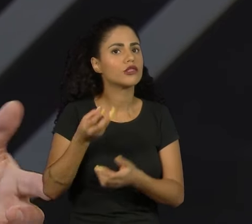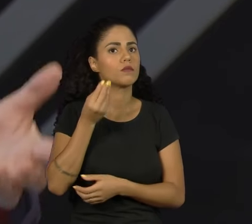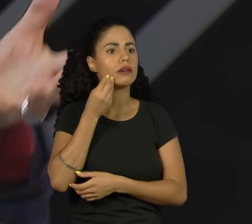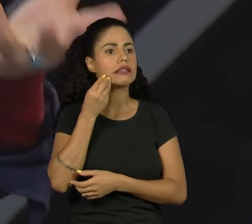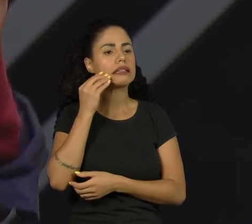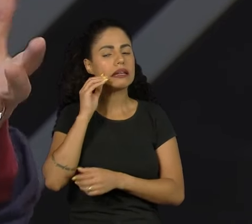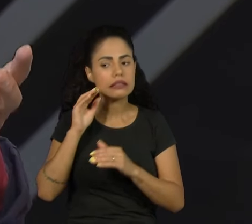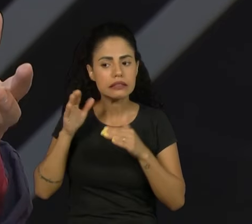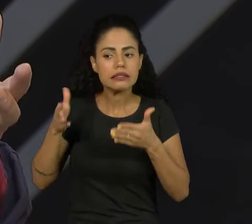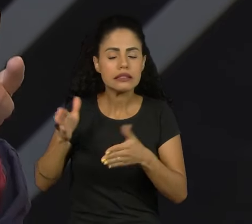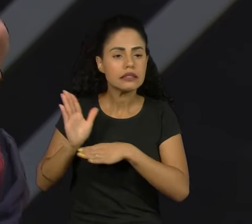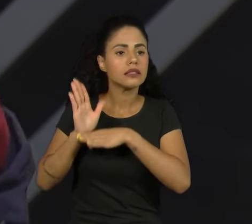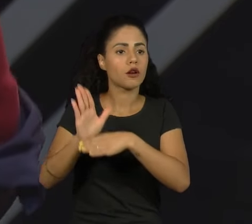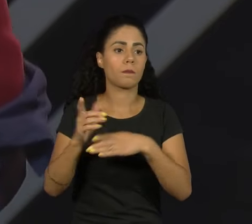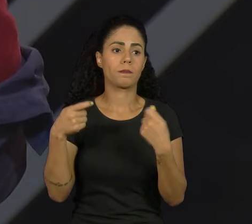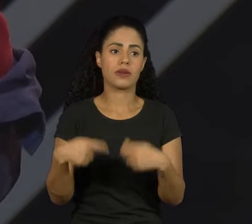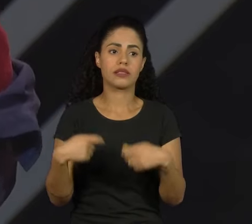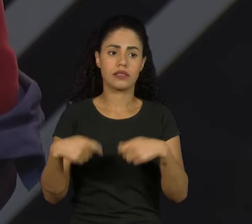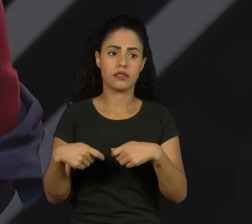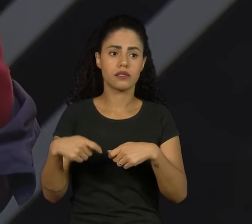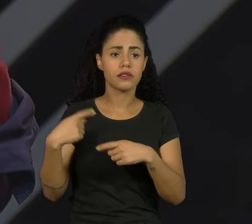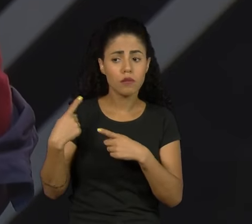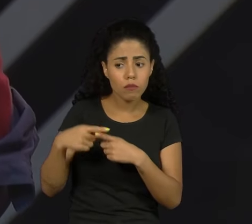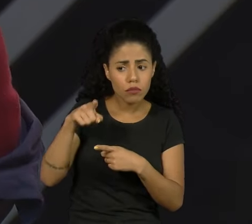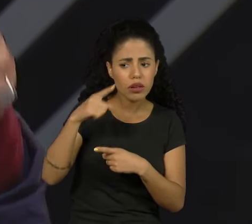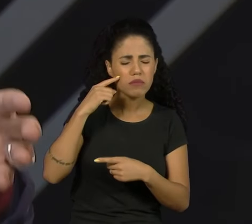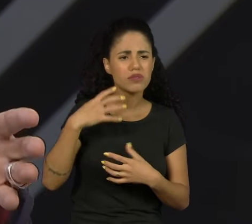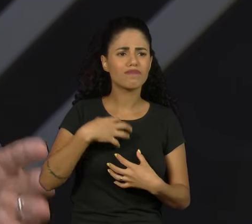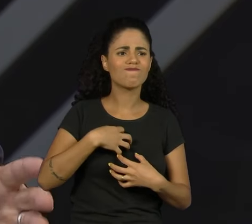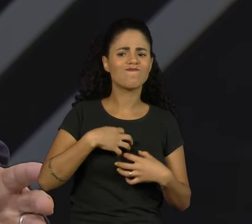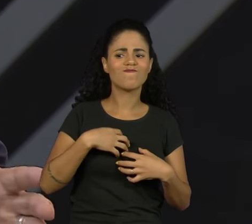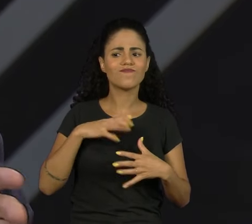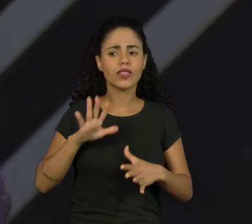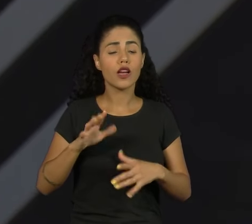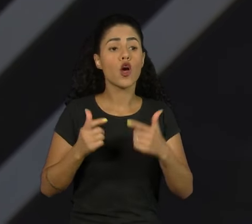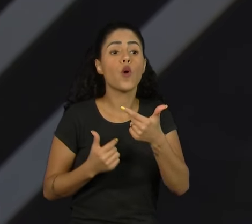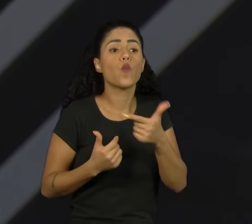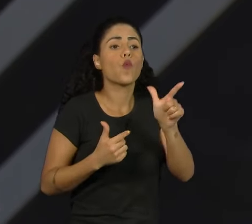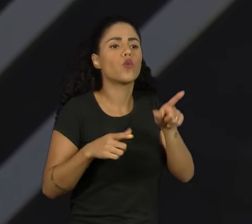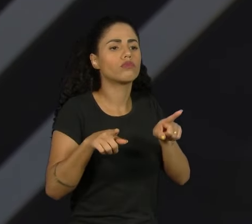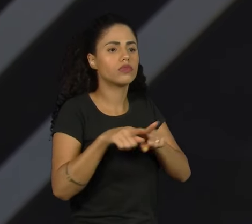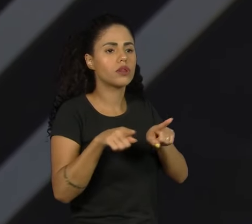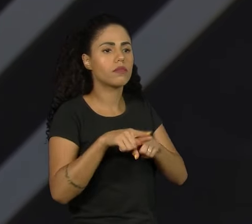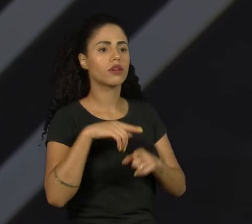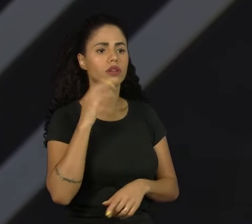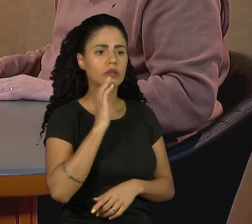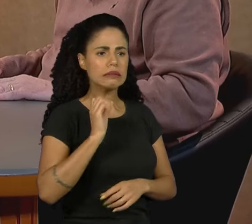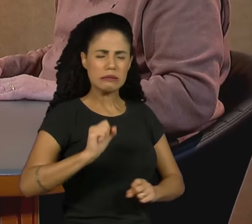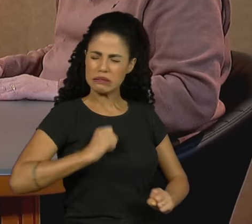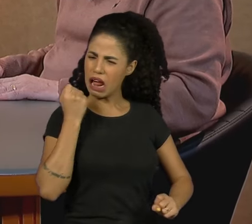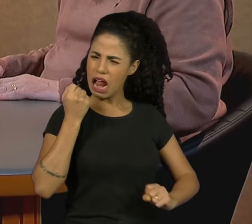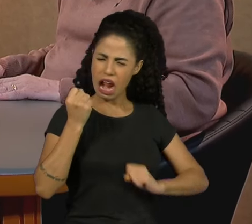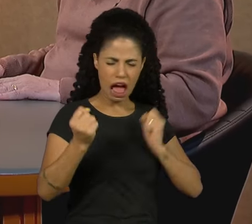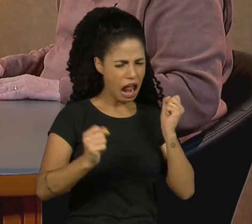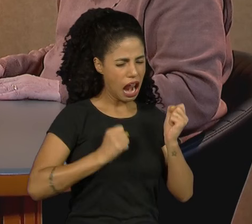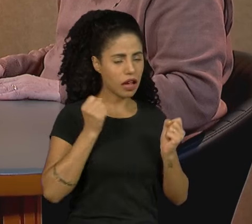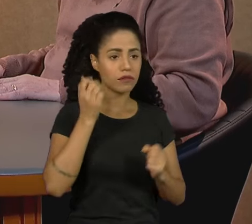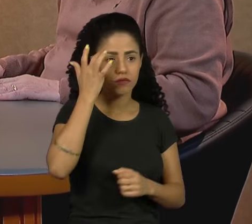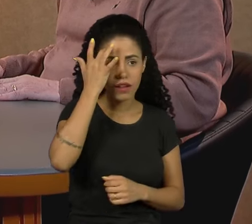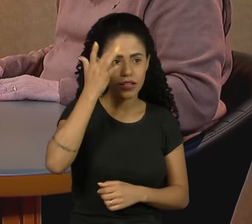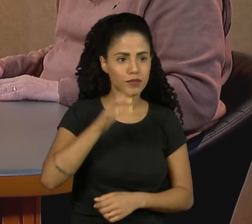prontidão, nos seus reflexos, ele está mais distante, e o outro reage com mais raiva. Não é